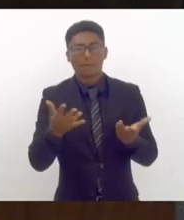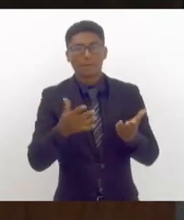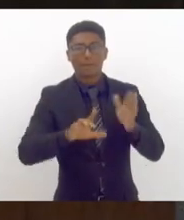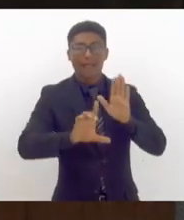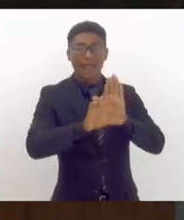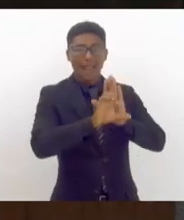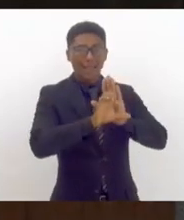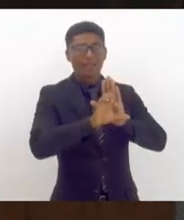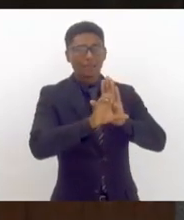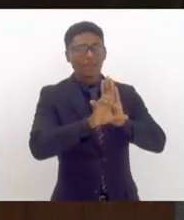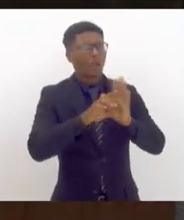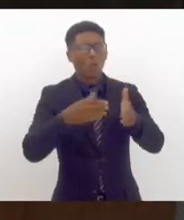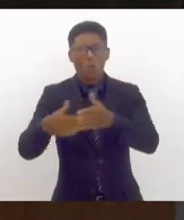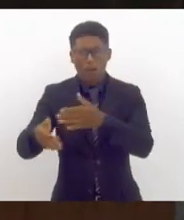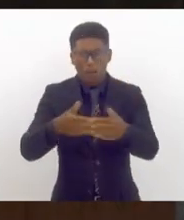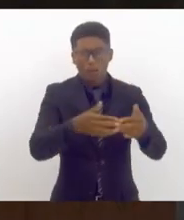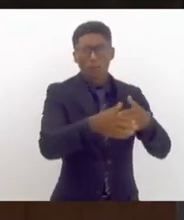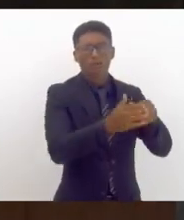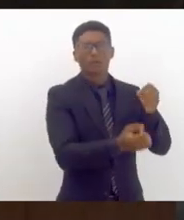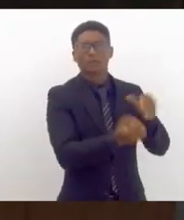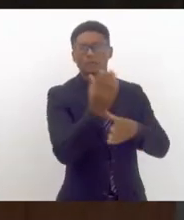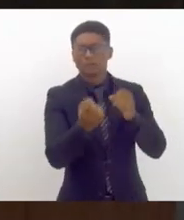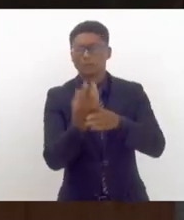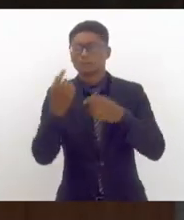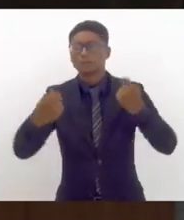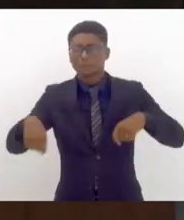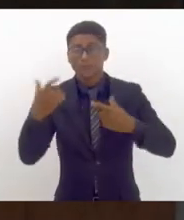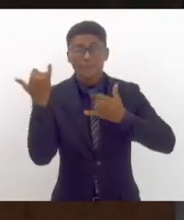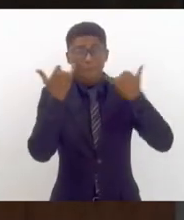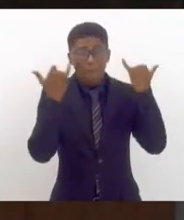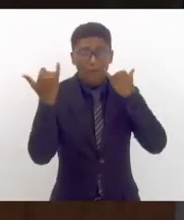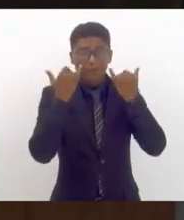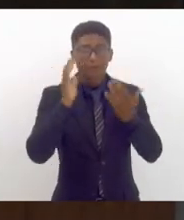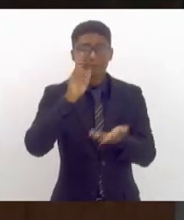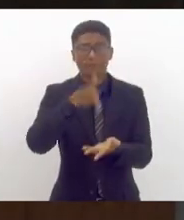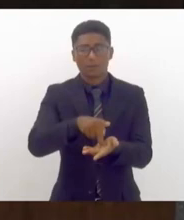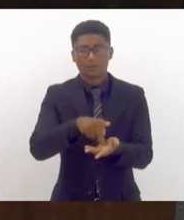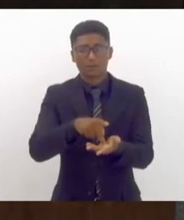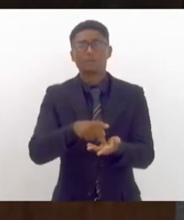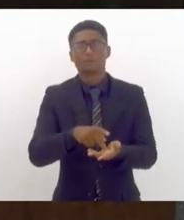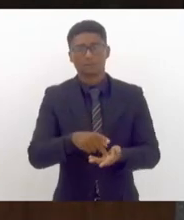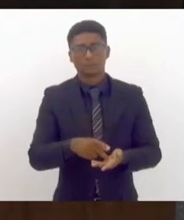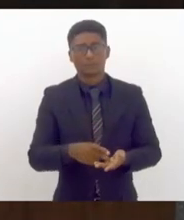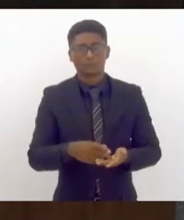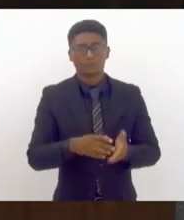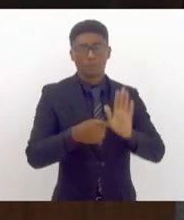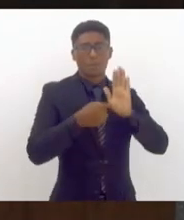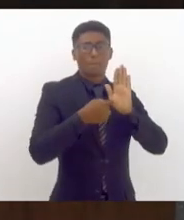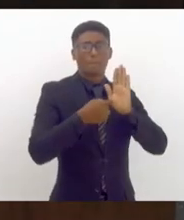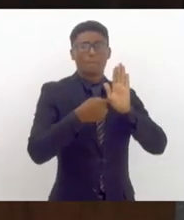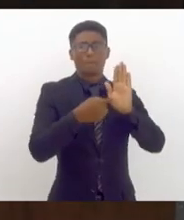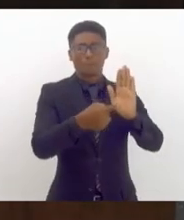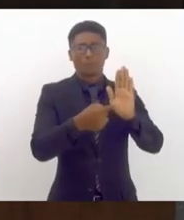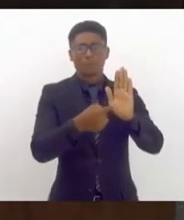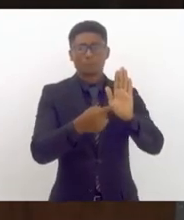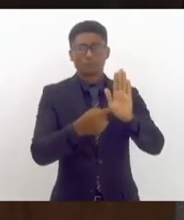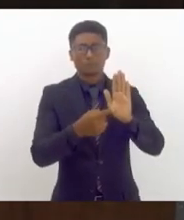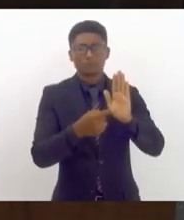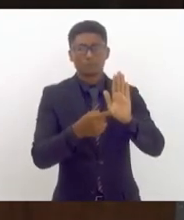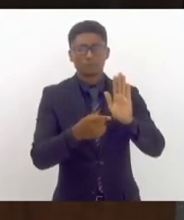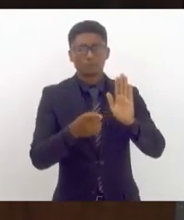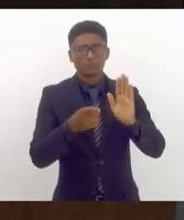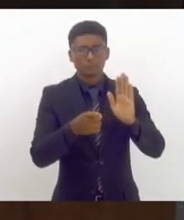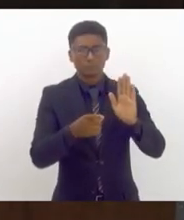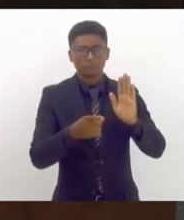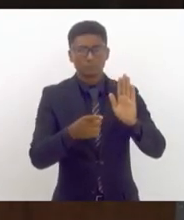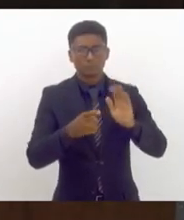de Janeiro possa se basear em dados concretos, em estatísticas que apontem aonde esse